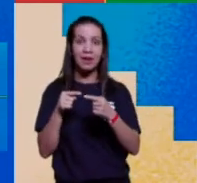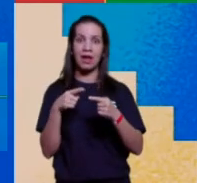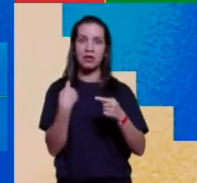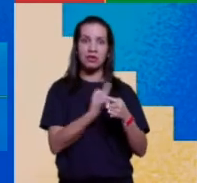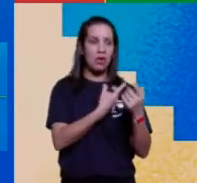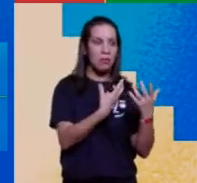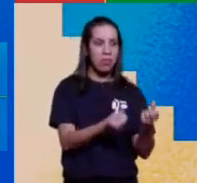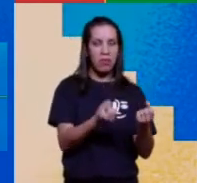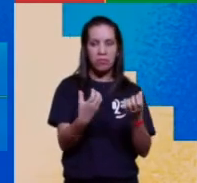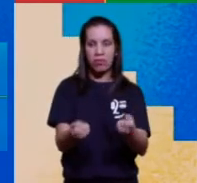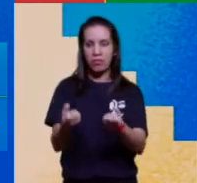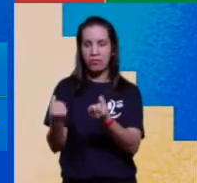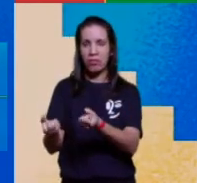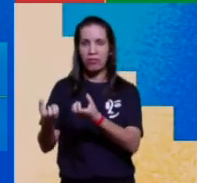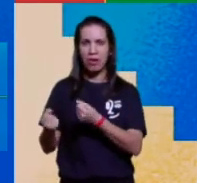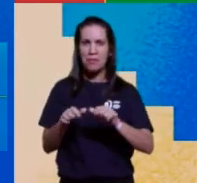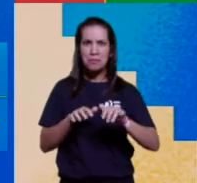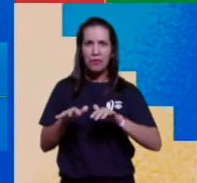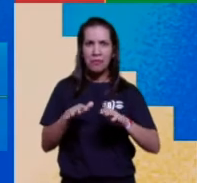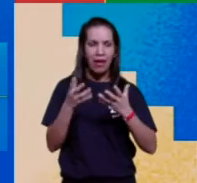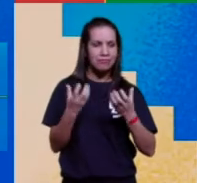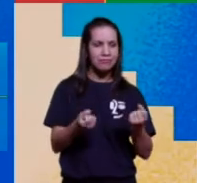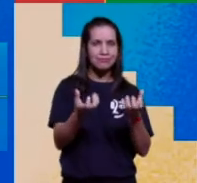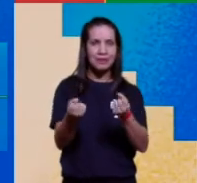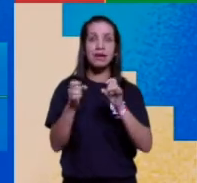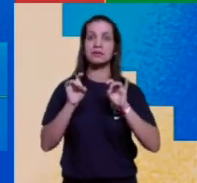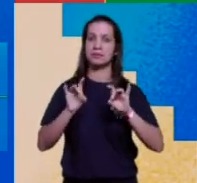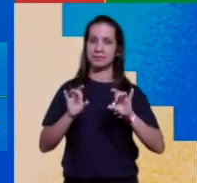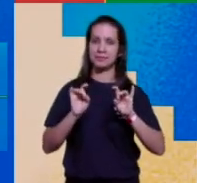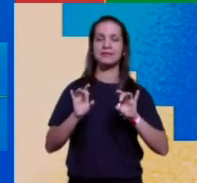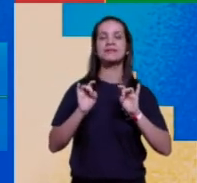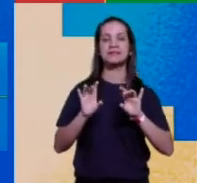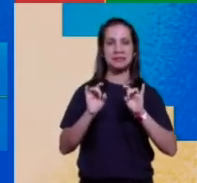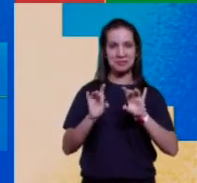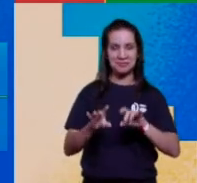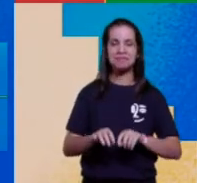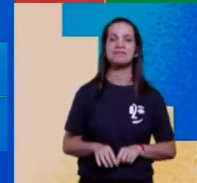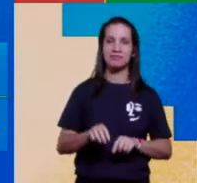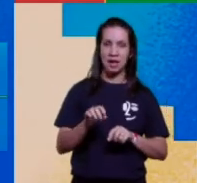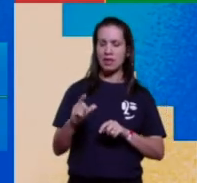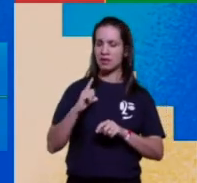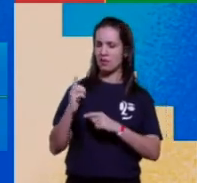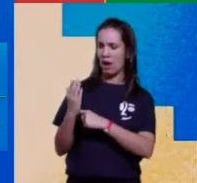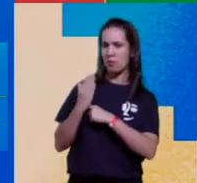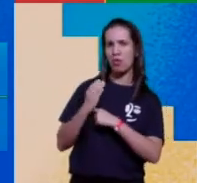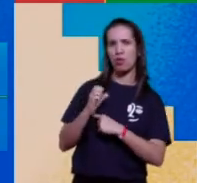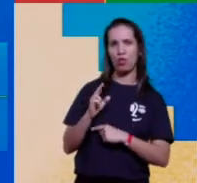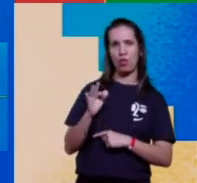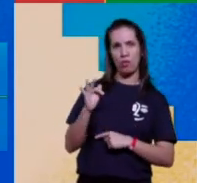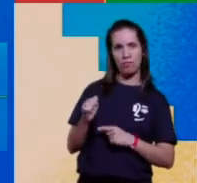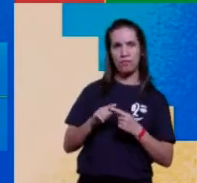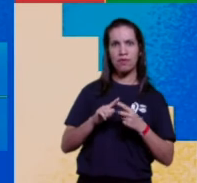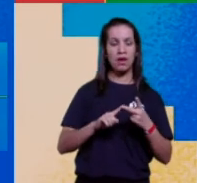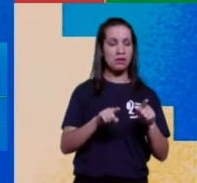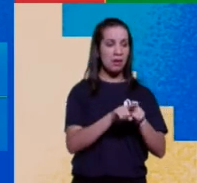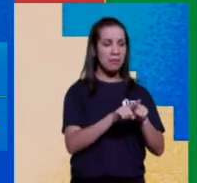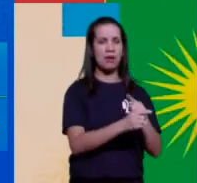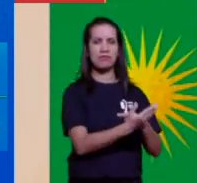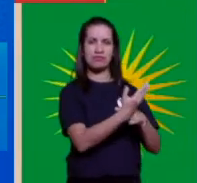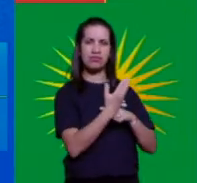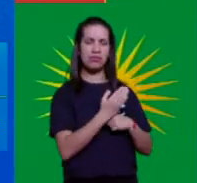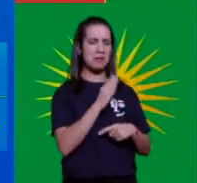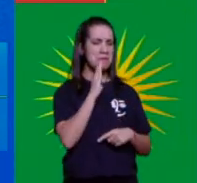e foi um movimento assim, super especial, que a gente está aqui com o apoio da CUFA e com todo o suporte de Brasil,